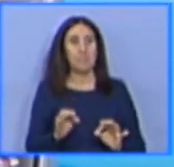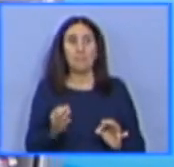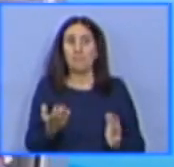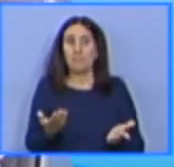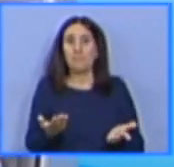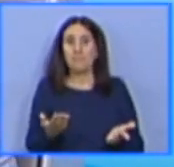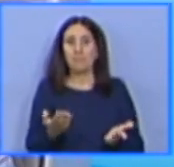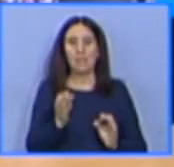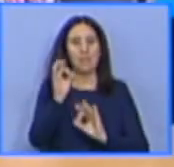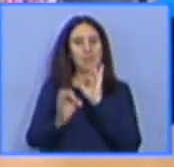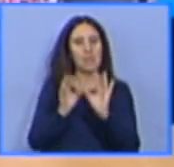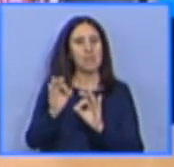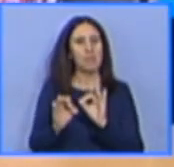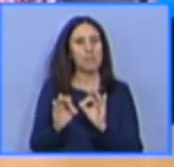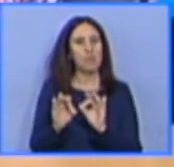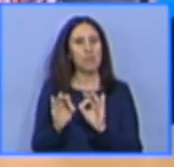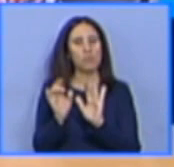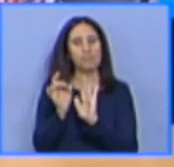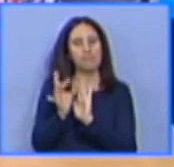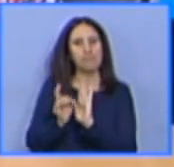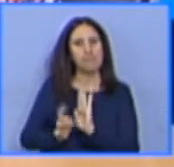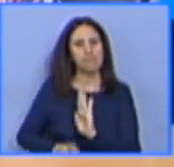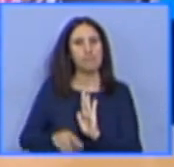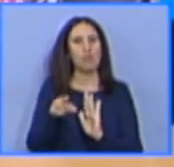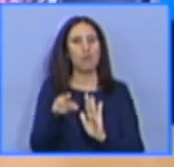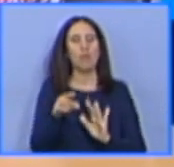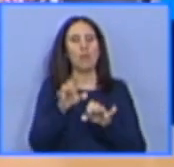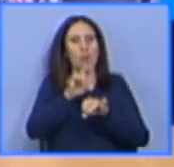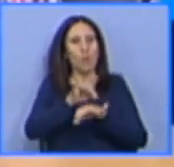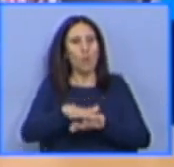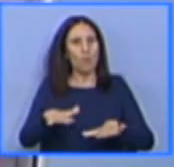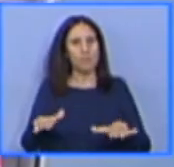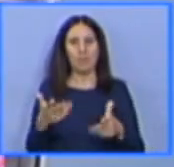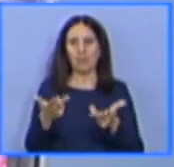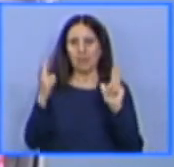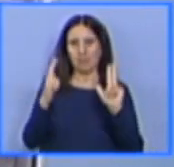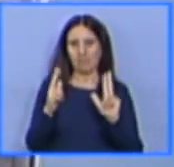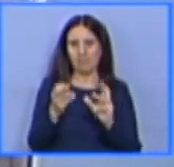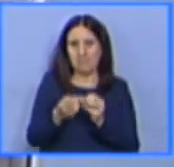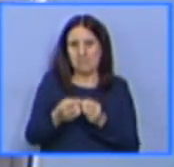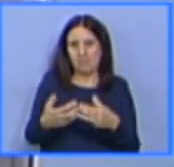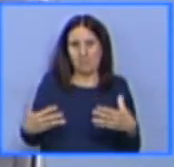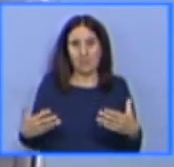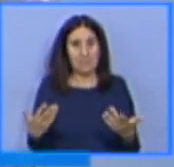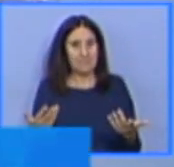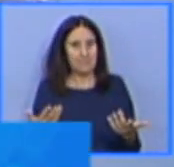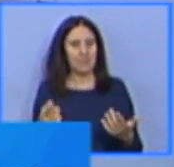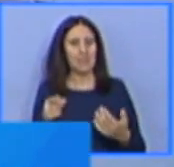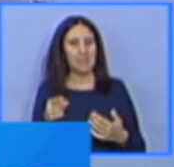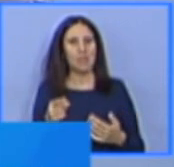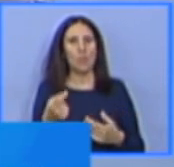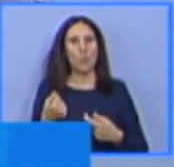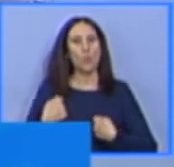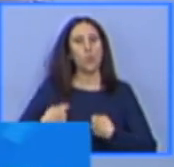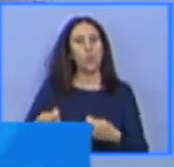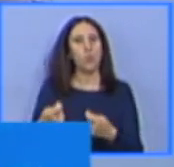vários tratamentos, acabam tendo os seus hospitais mais livres, mais rapidamente, não é? Não têm tantos custos